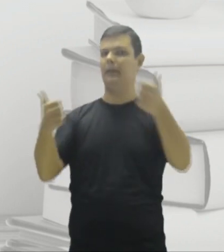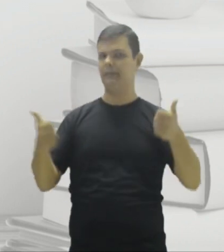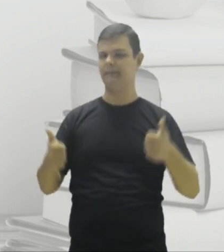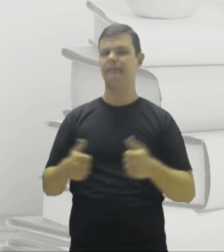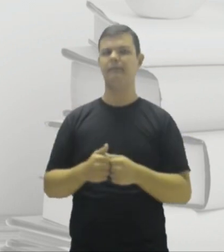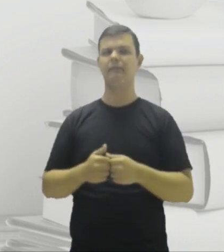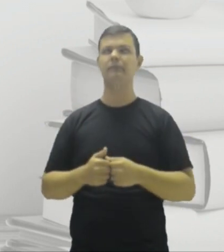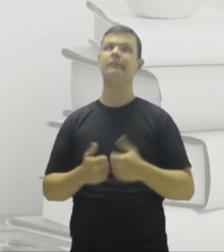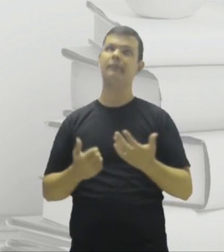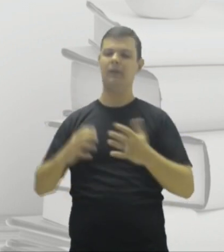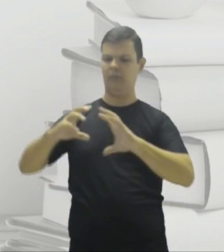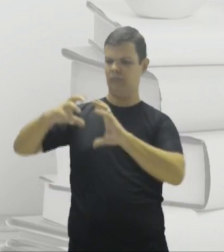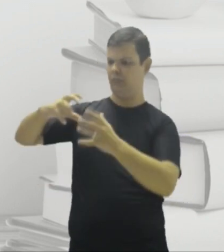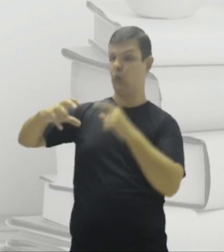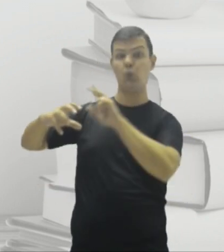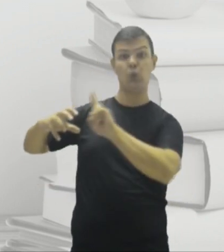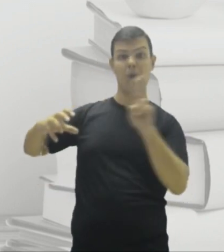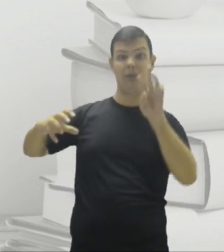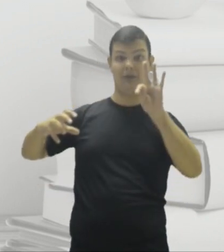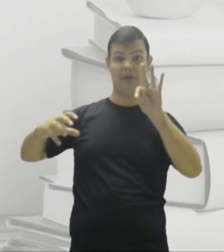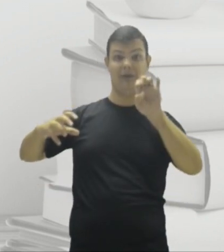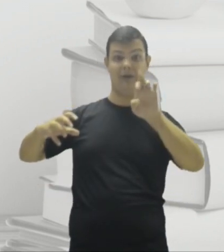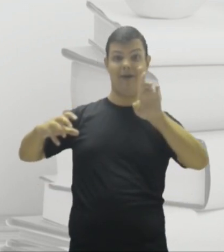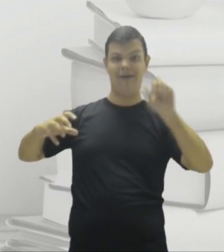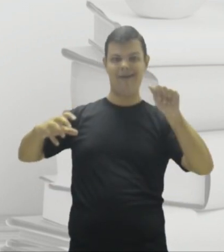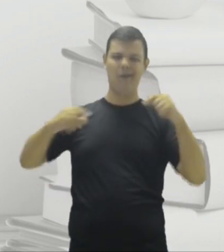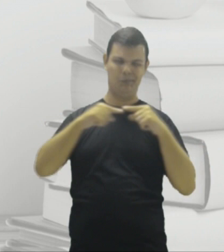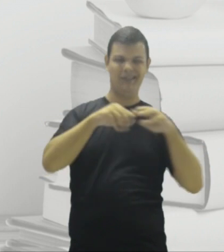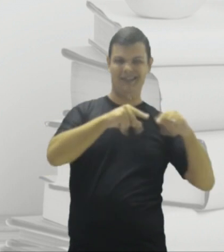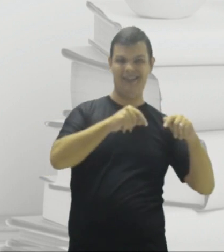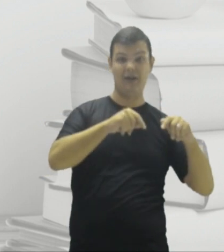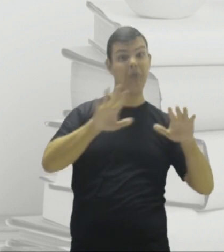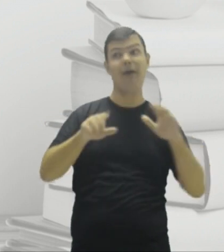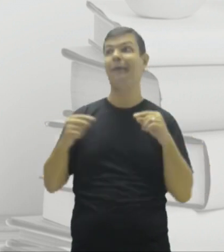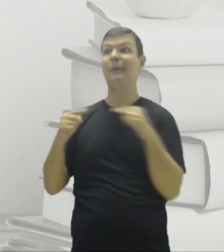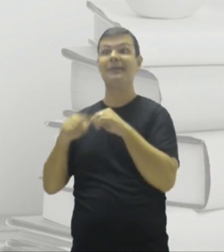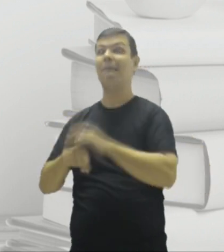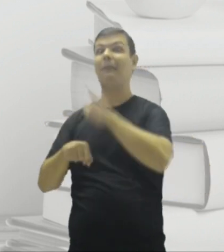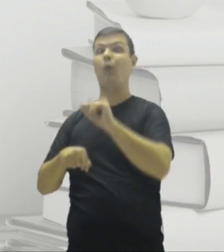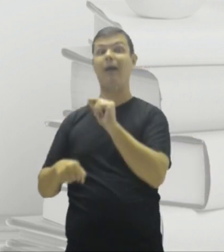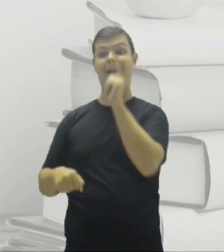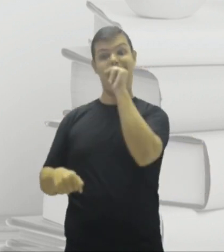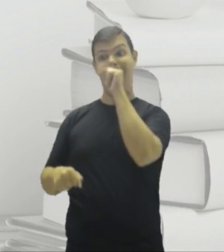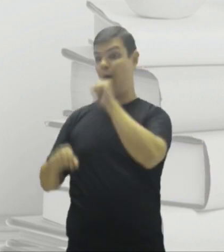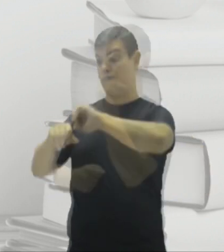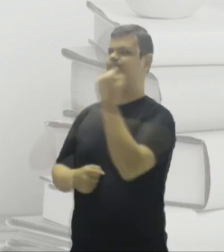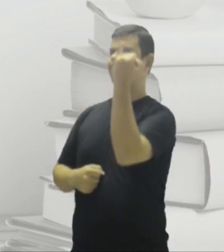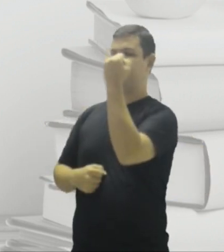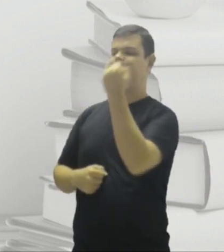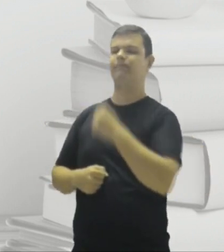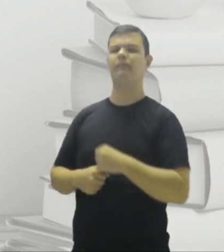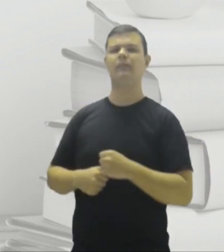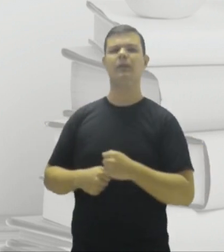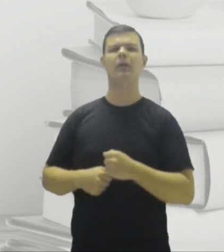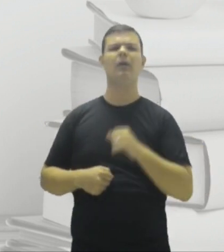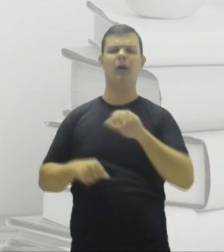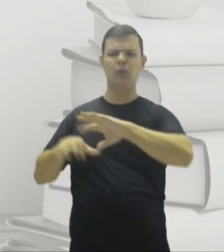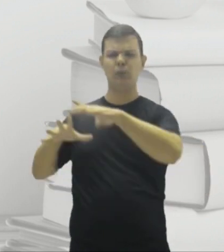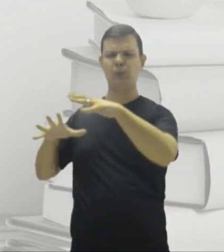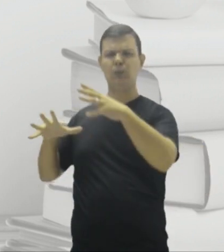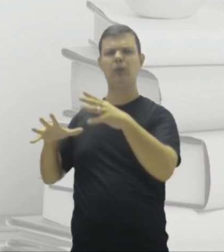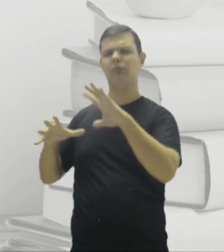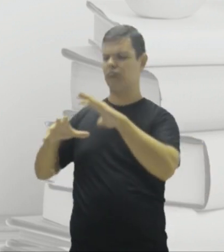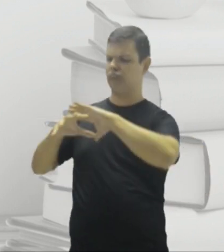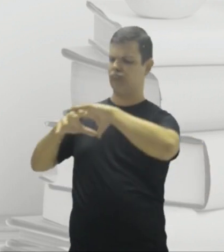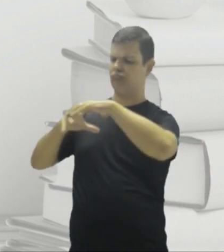sustentável. Embora o planeta seja chamado de planeta Terra, talvez o mais apropriado fosse chamá-lo de planeta Oceano. Afinal, os oceanos